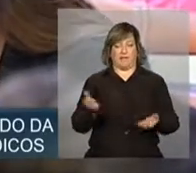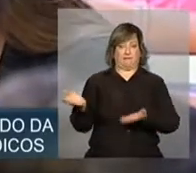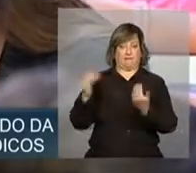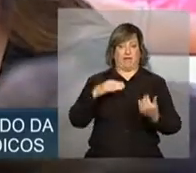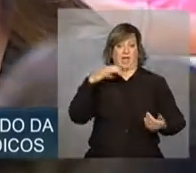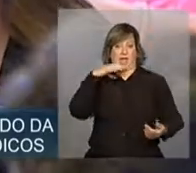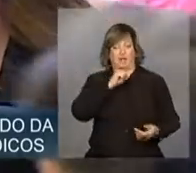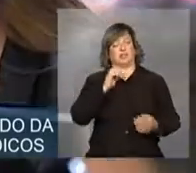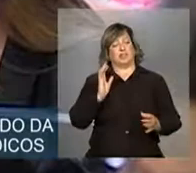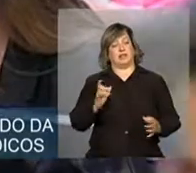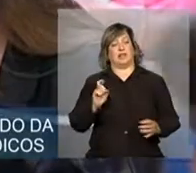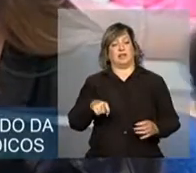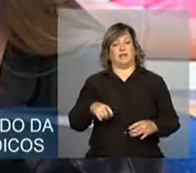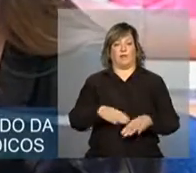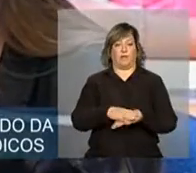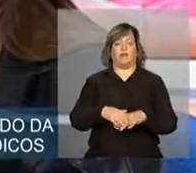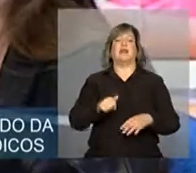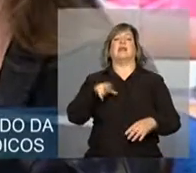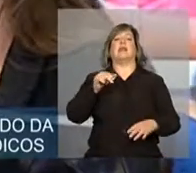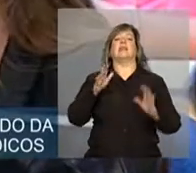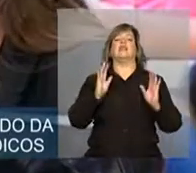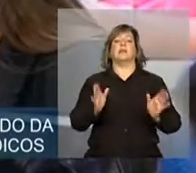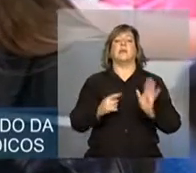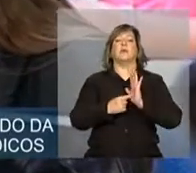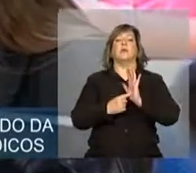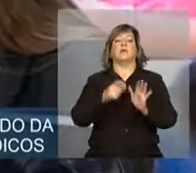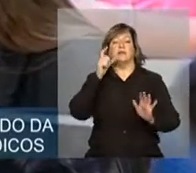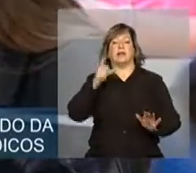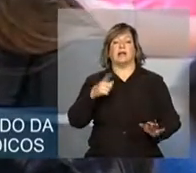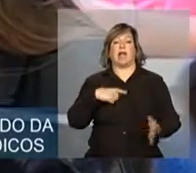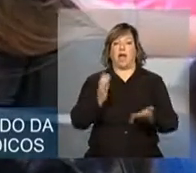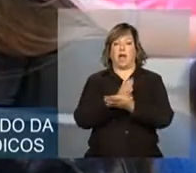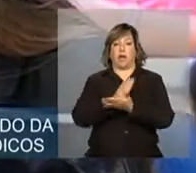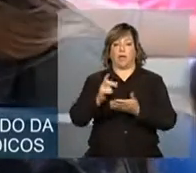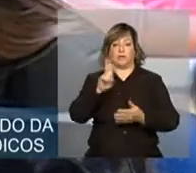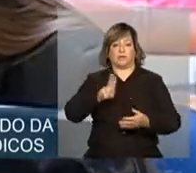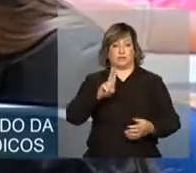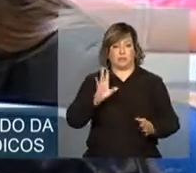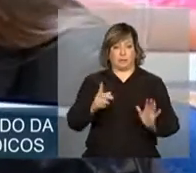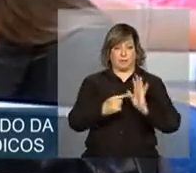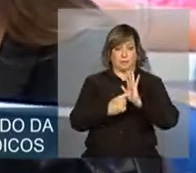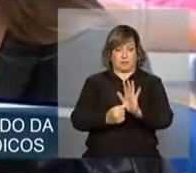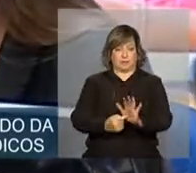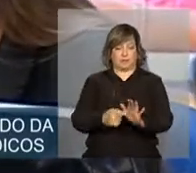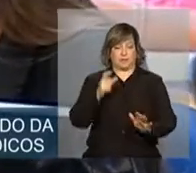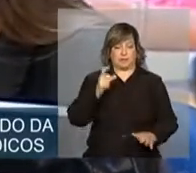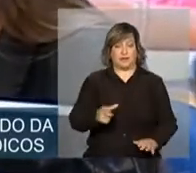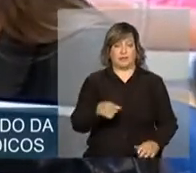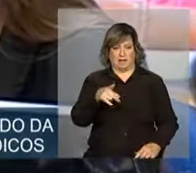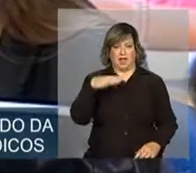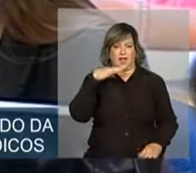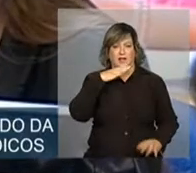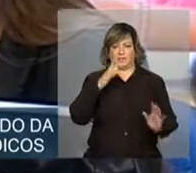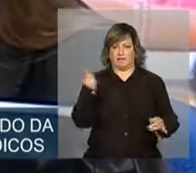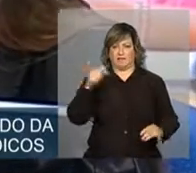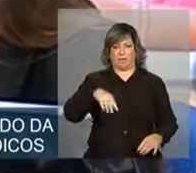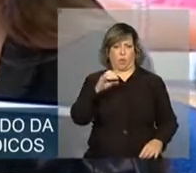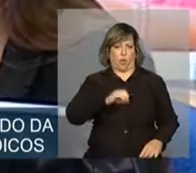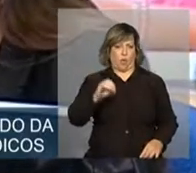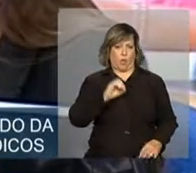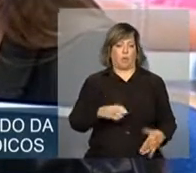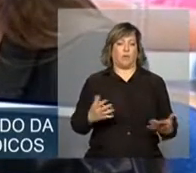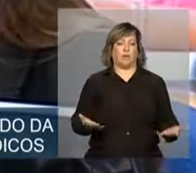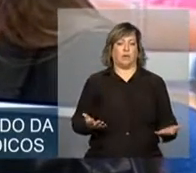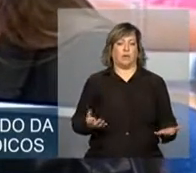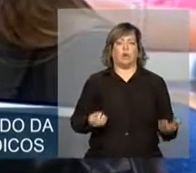vivo conversas eu queria saber quem já mostrou interesse em algumas universidades também mostraram só acho que ele já tem aqui em outubro